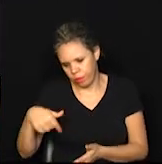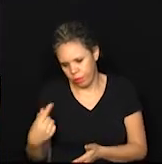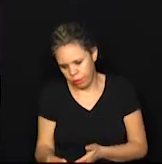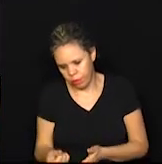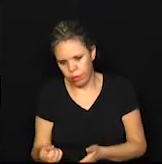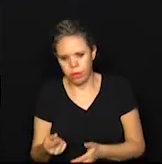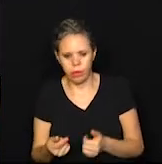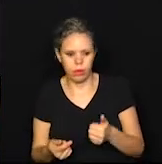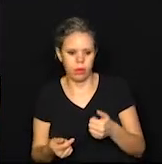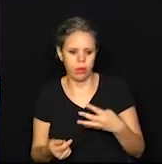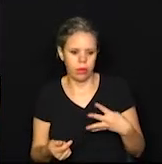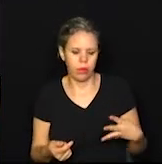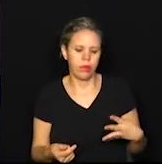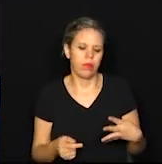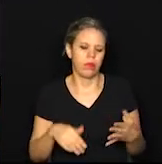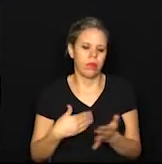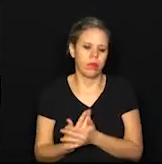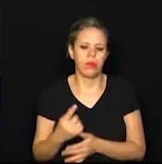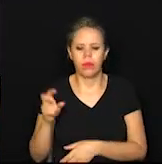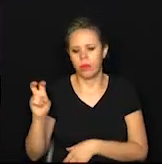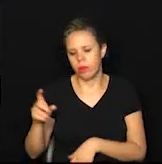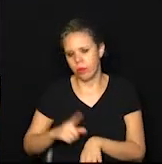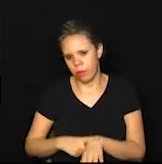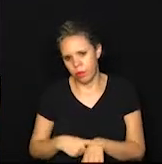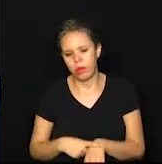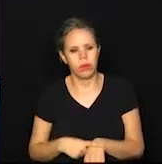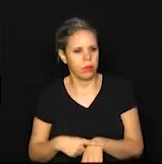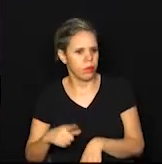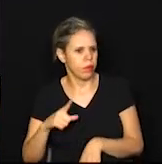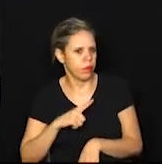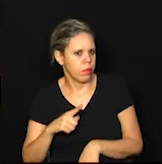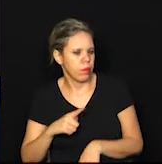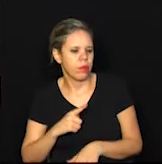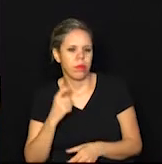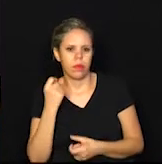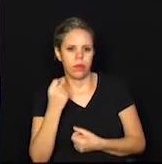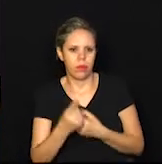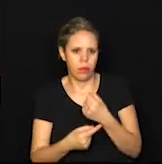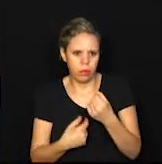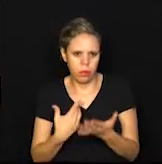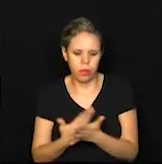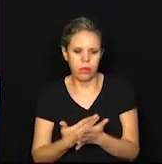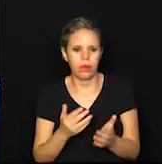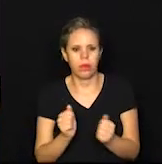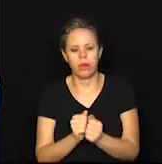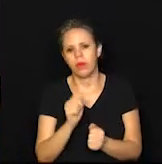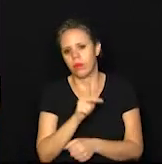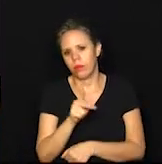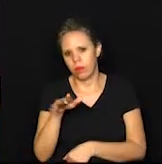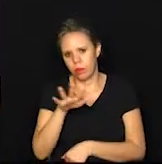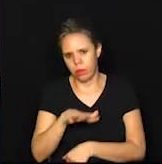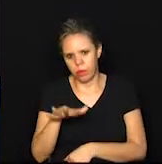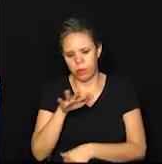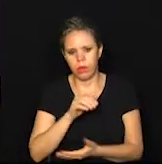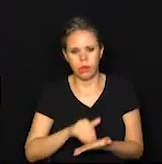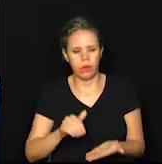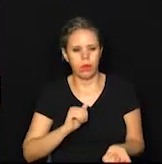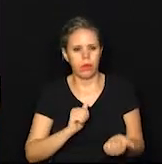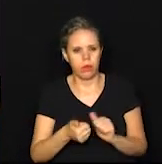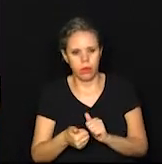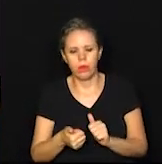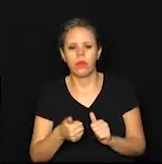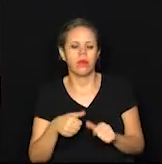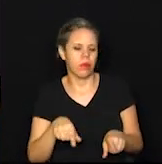das 14 às 17. Nela constam algumas aulas junto com professores da Secretaria de Esporte